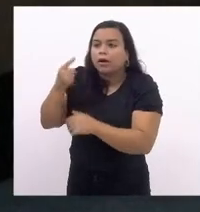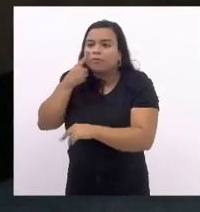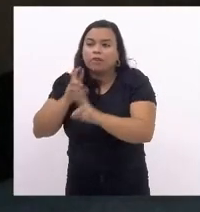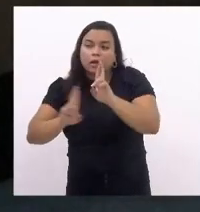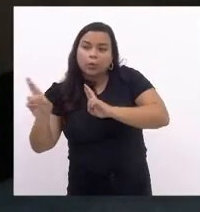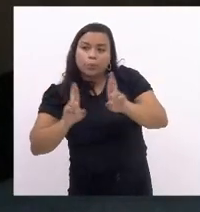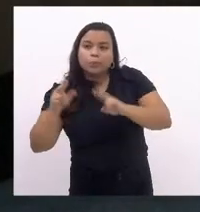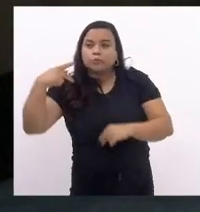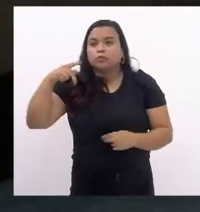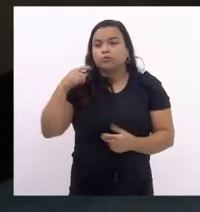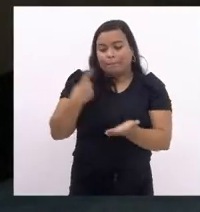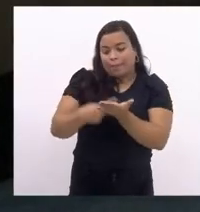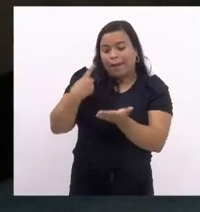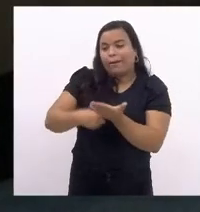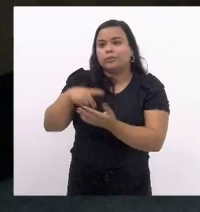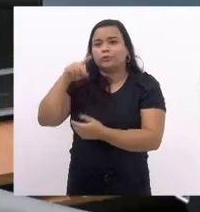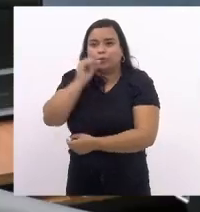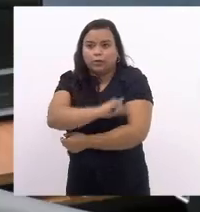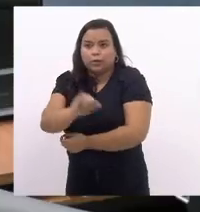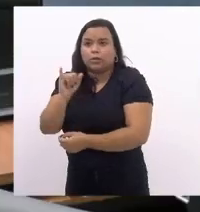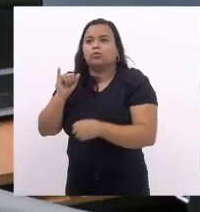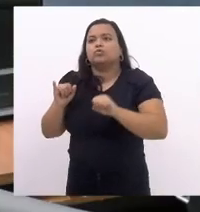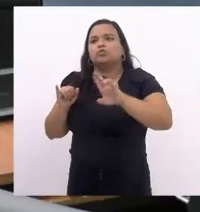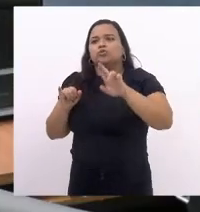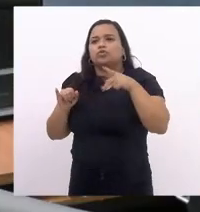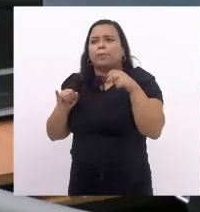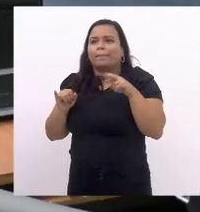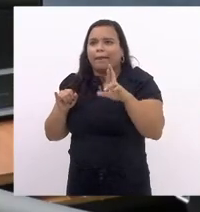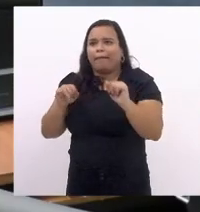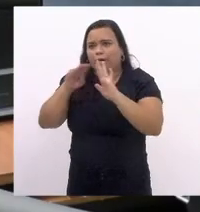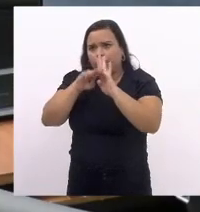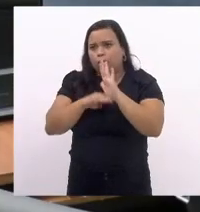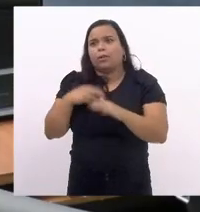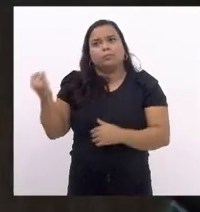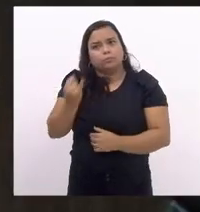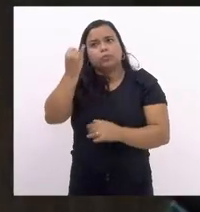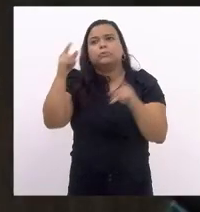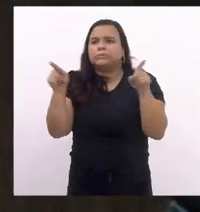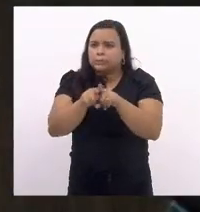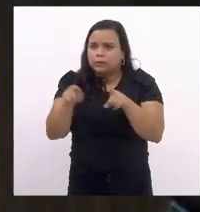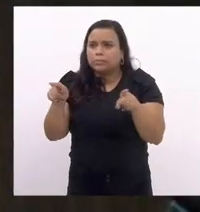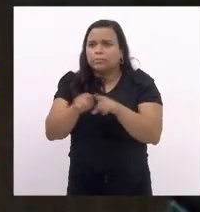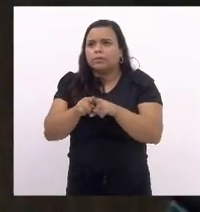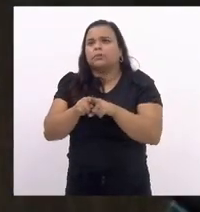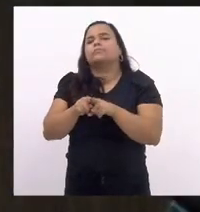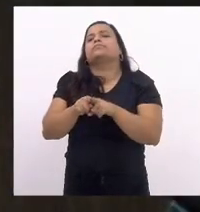do Pacto RJ. O SuperRJ é muito importante, embora desde